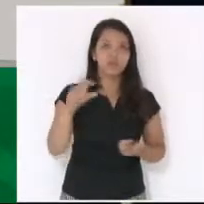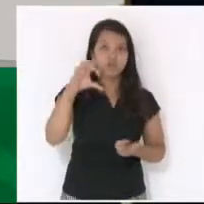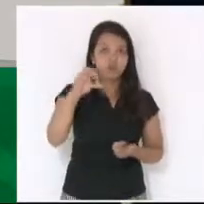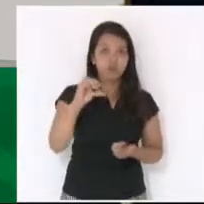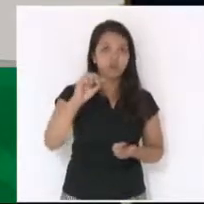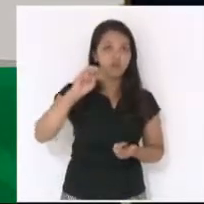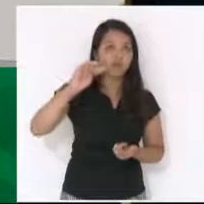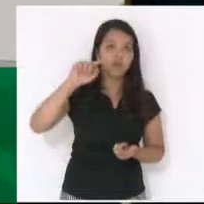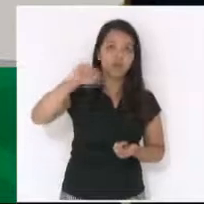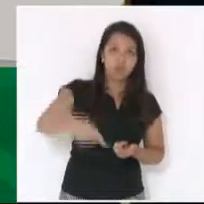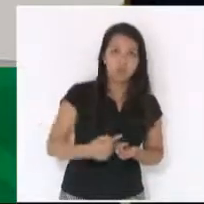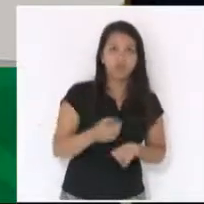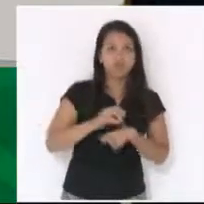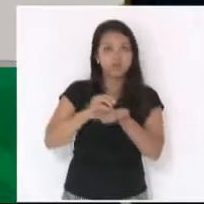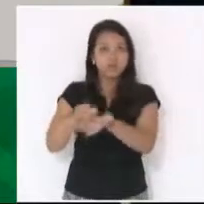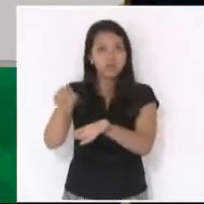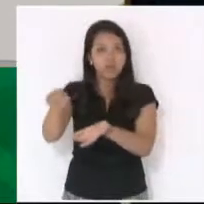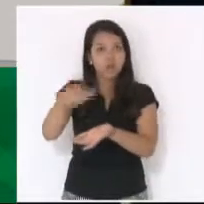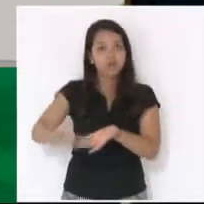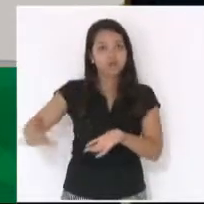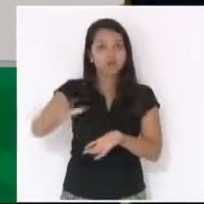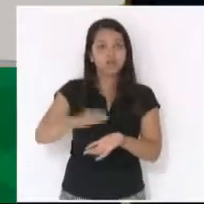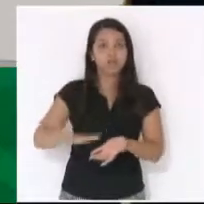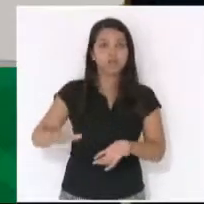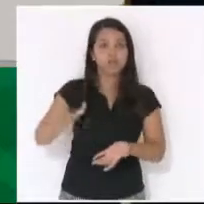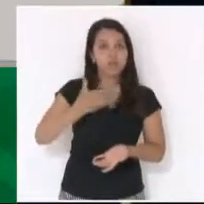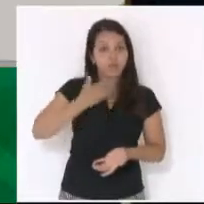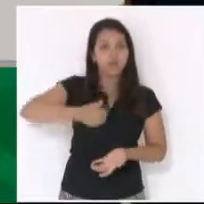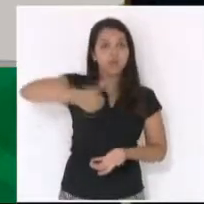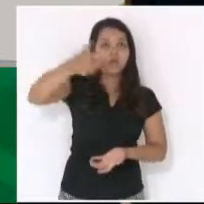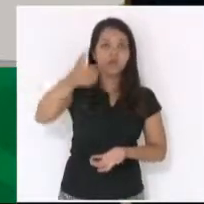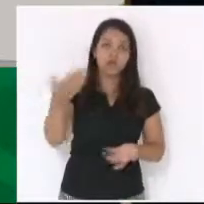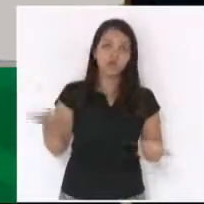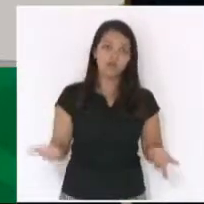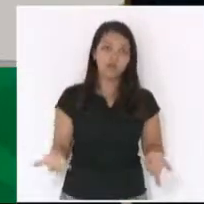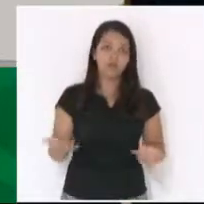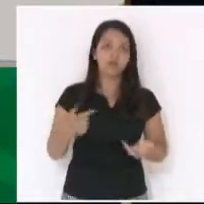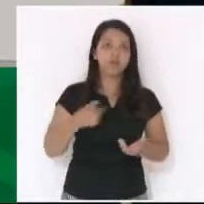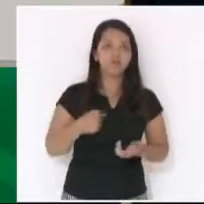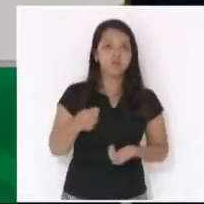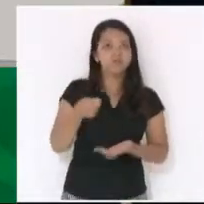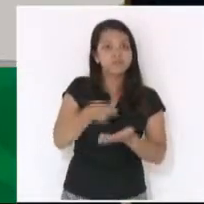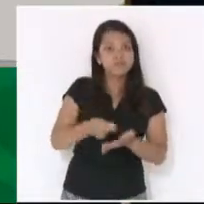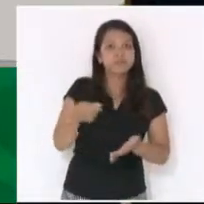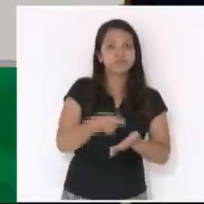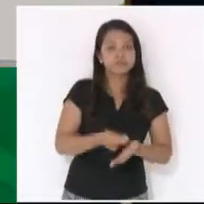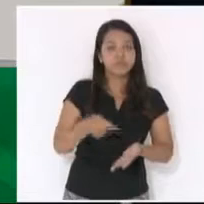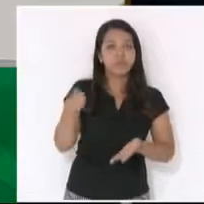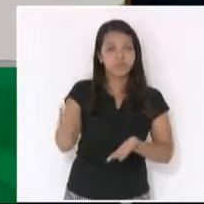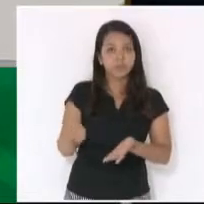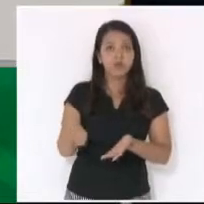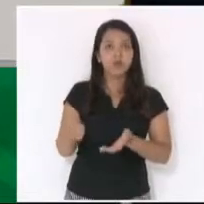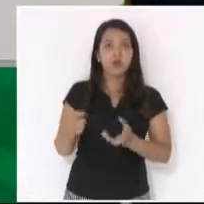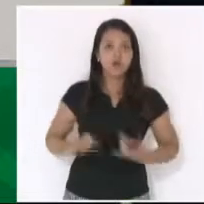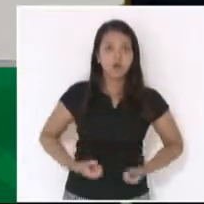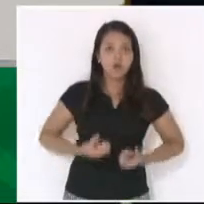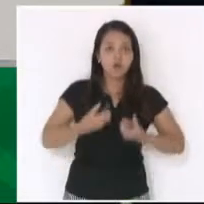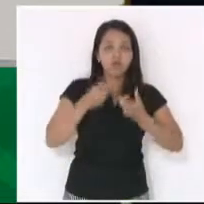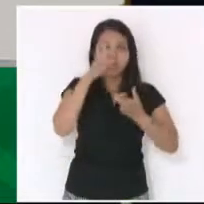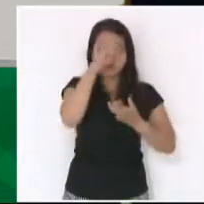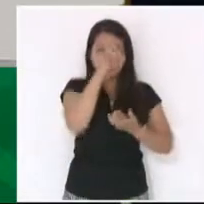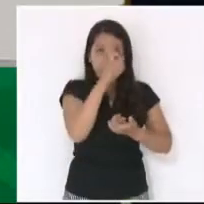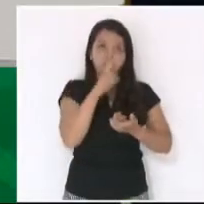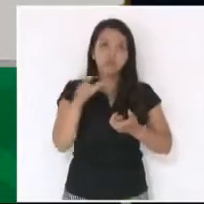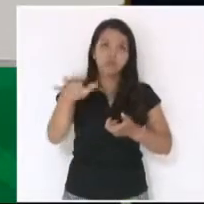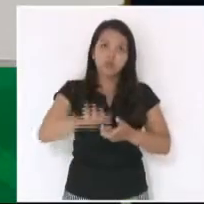da região nós somos lá brigando para que implantam colou Gia no hospital regional e